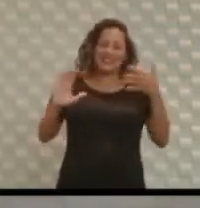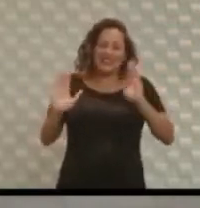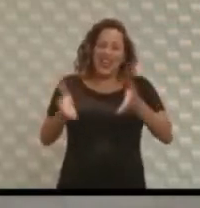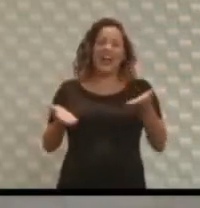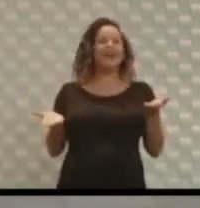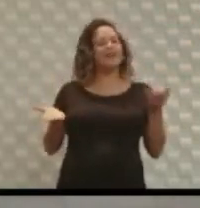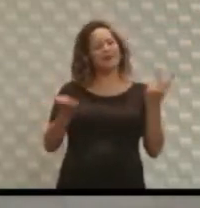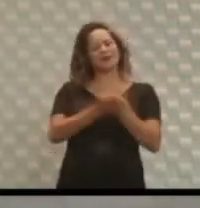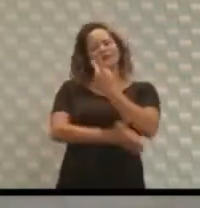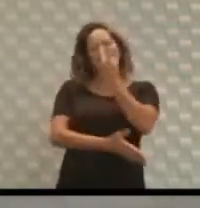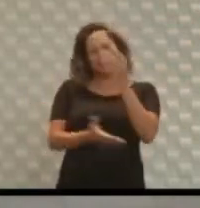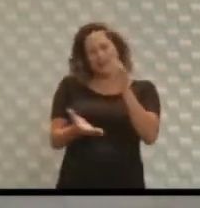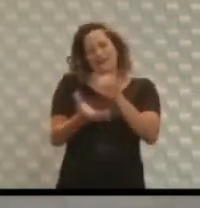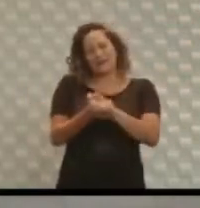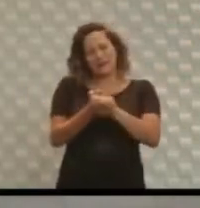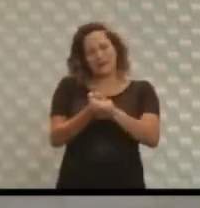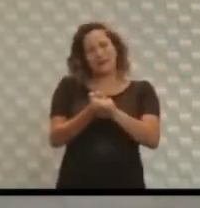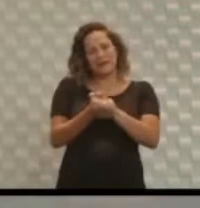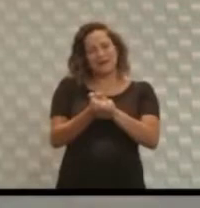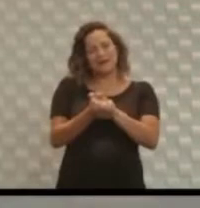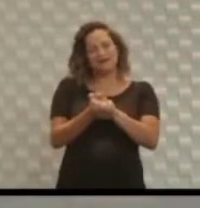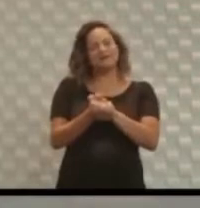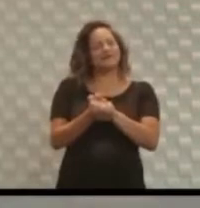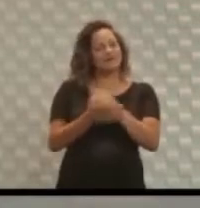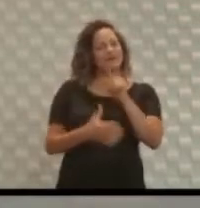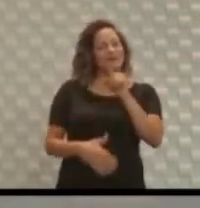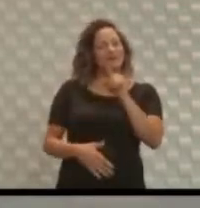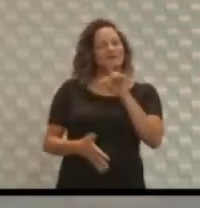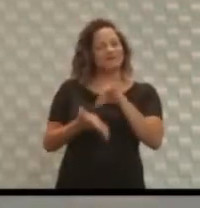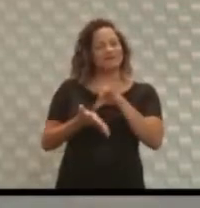num casamento, né, que Deus